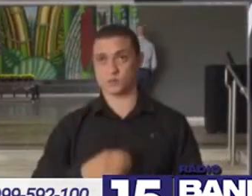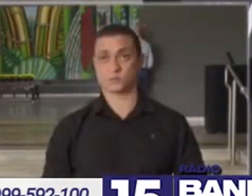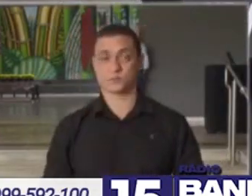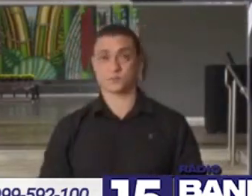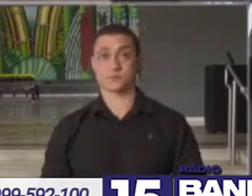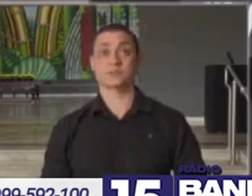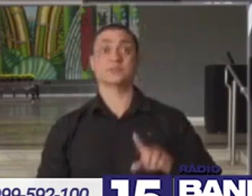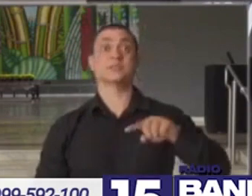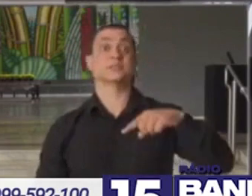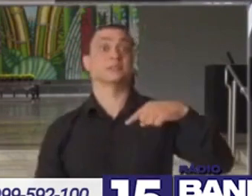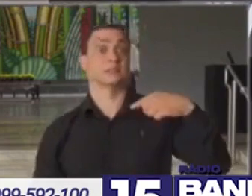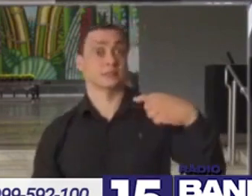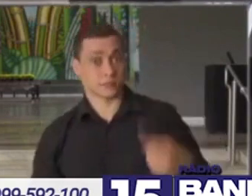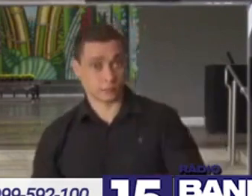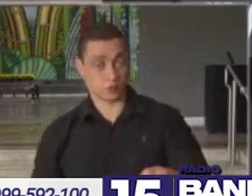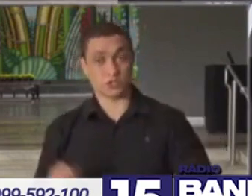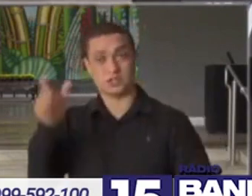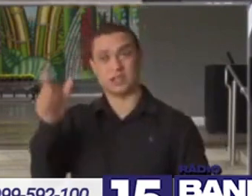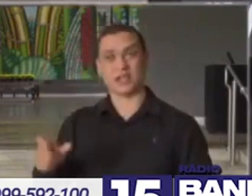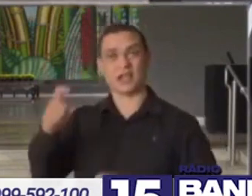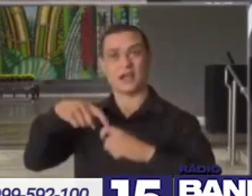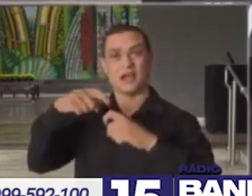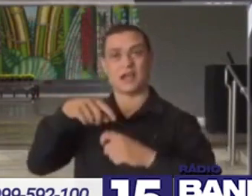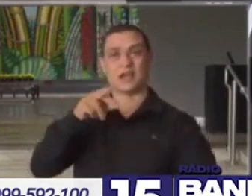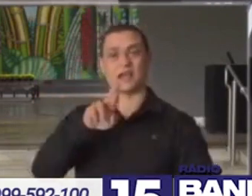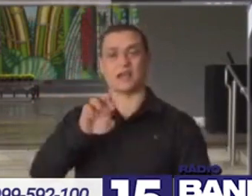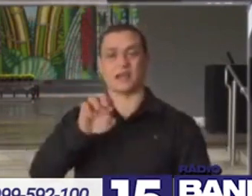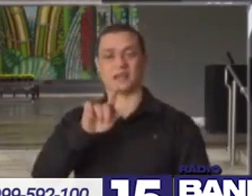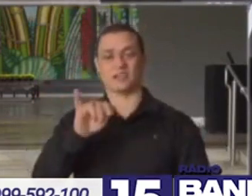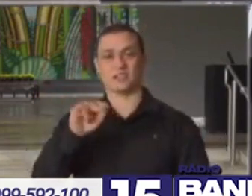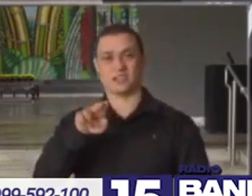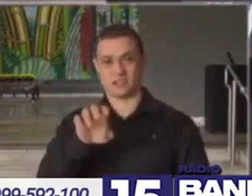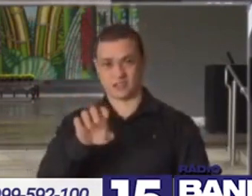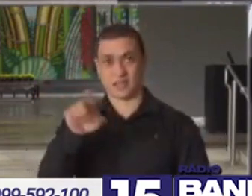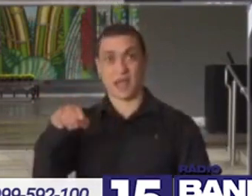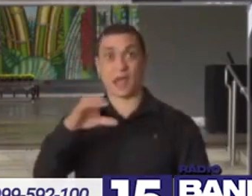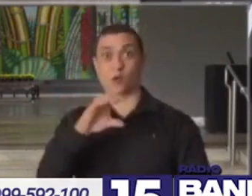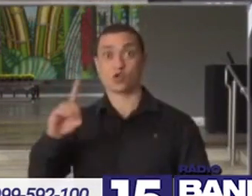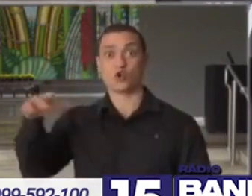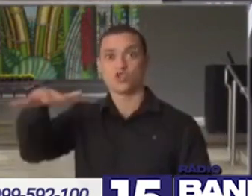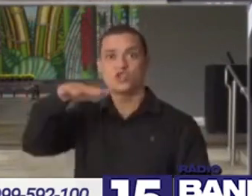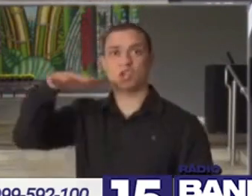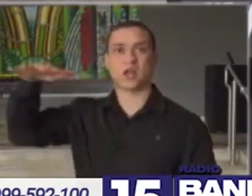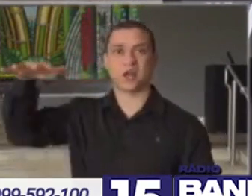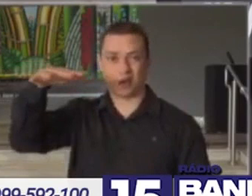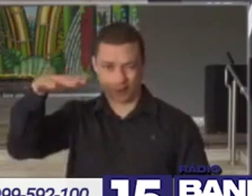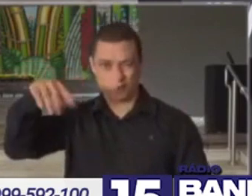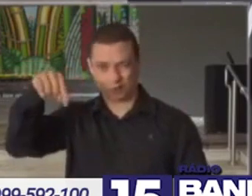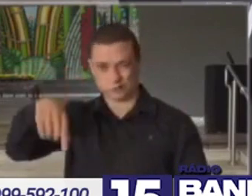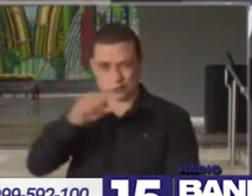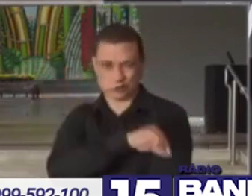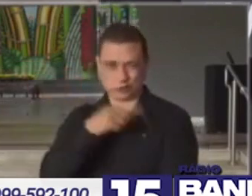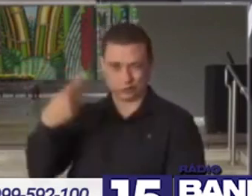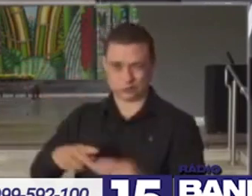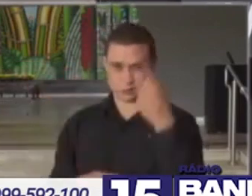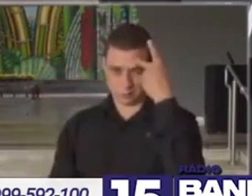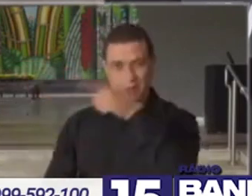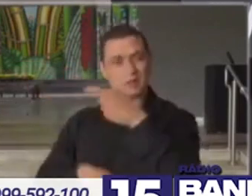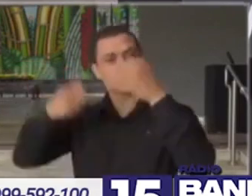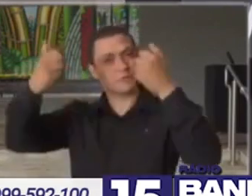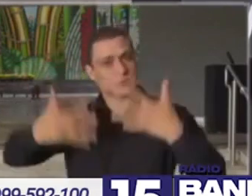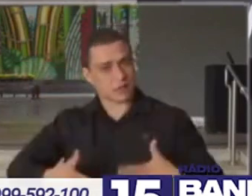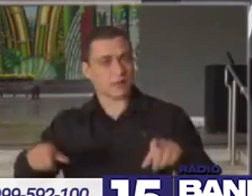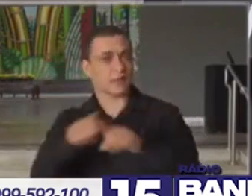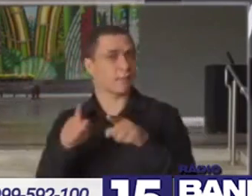Edson Aparecido, dará mais detalhes sobre o funcionamento desta etapa de vacinação dos idosos, que começa no